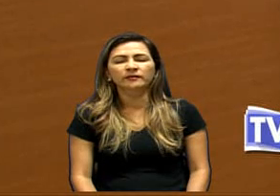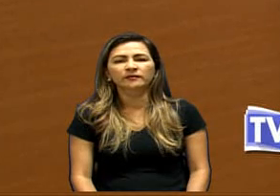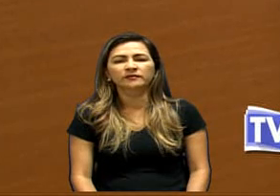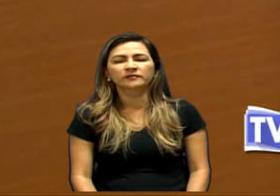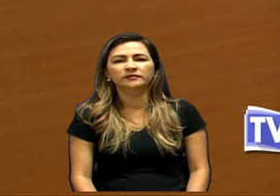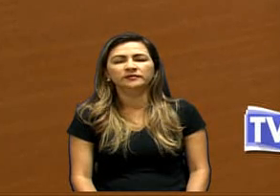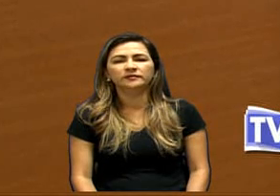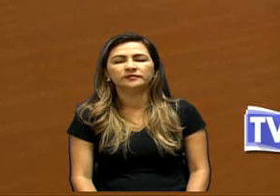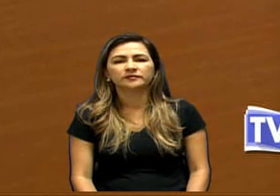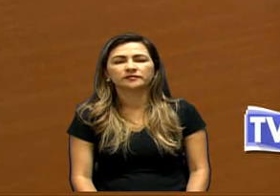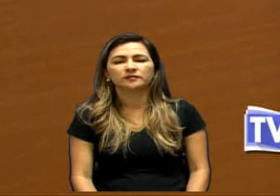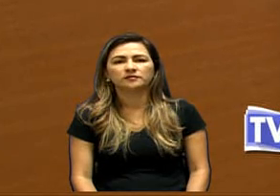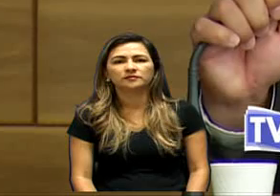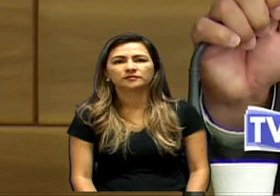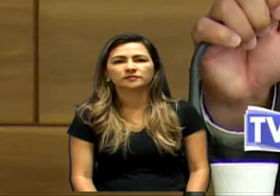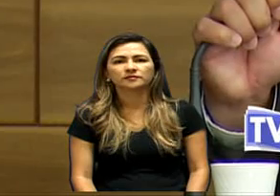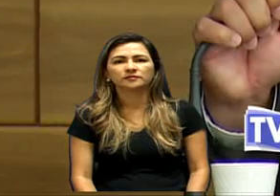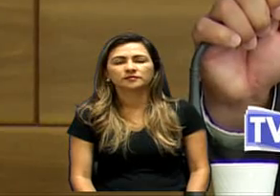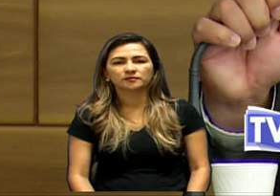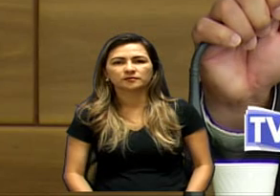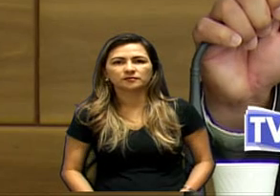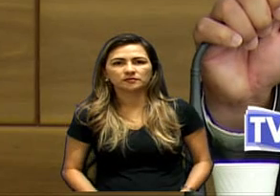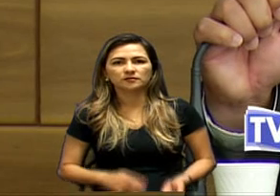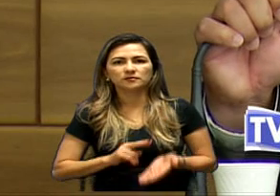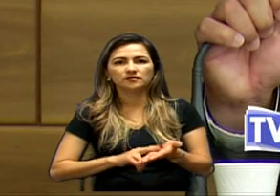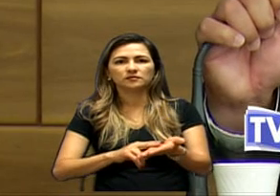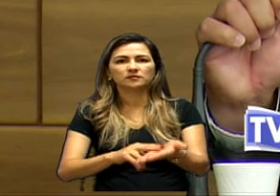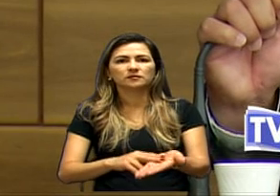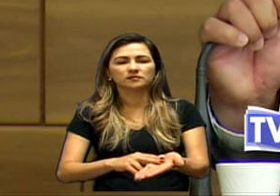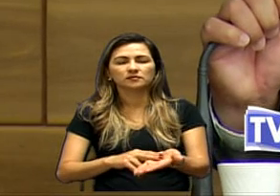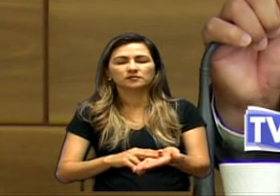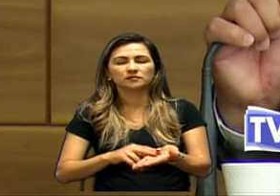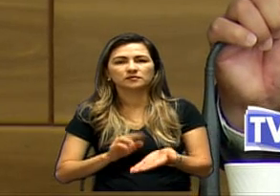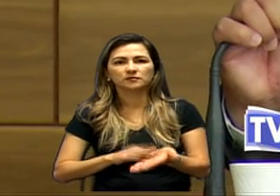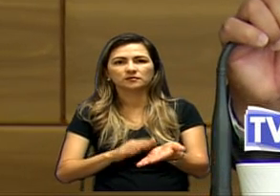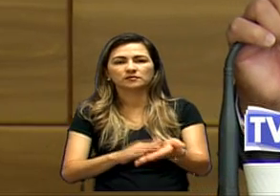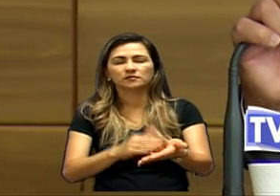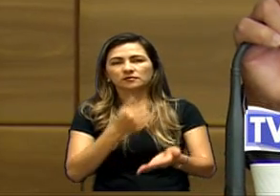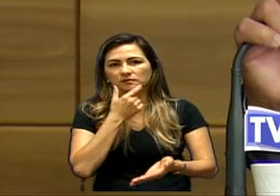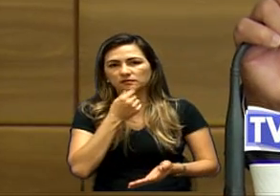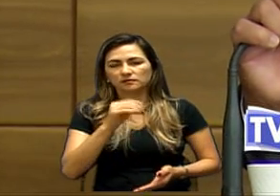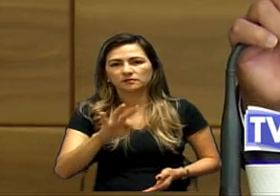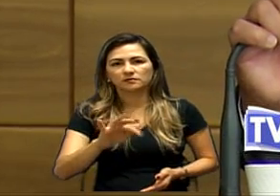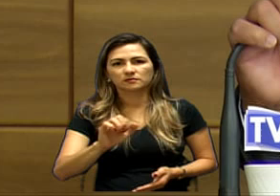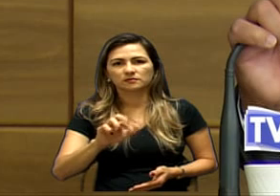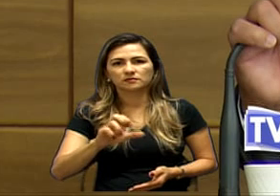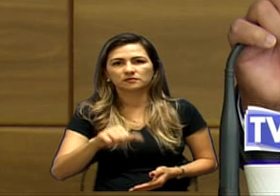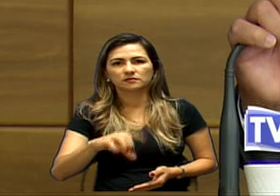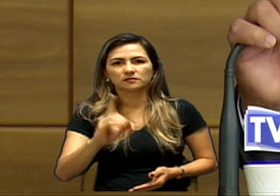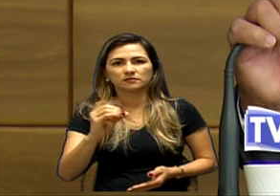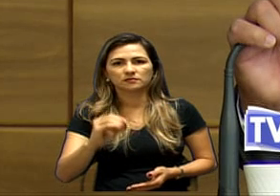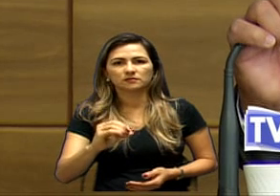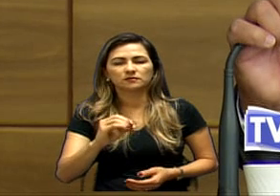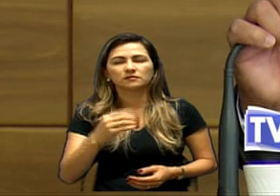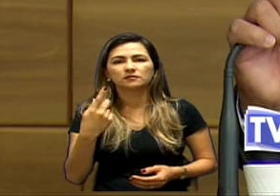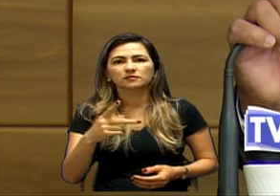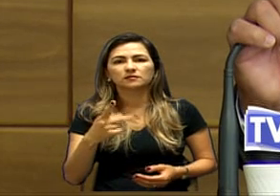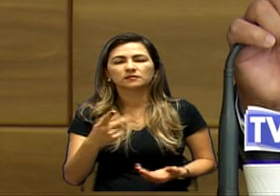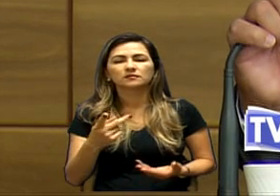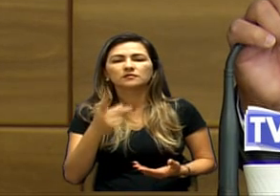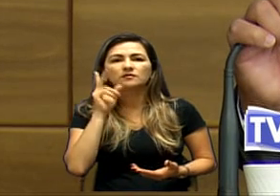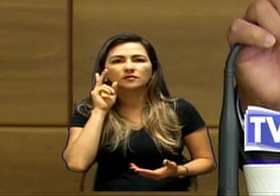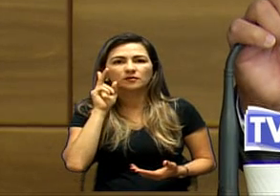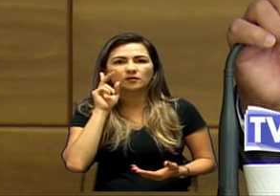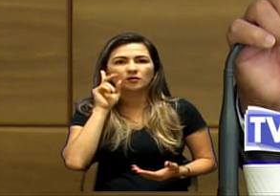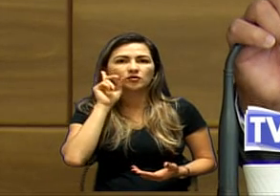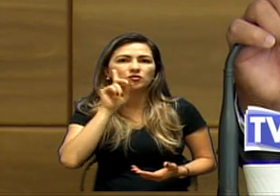Votos de congratulações ao doutor Fernando Brum Prestes da Silveira. Votos do vereador Rodrigo Manga. Votos pela passagem da sua data natalícia, comemorada de